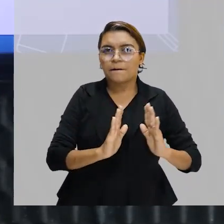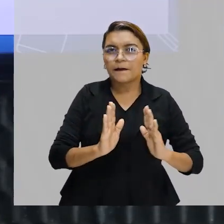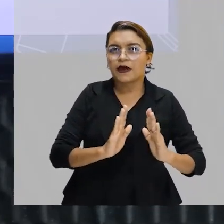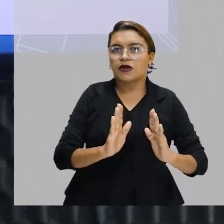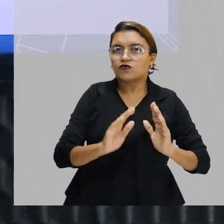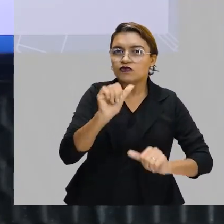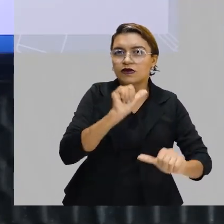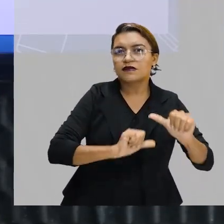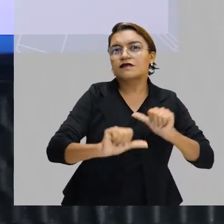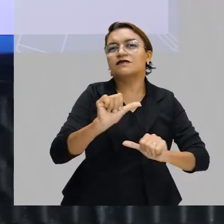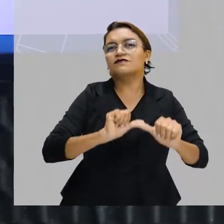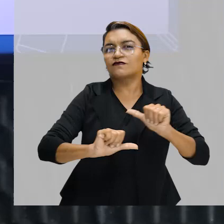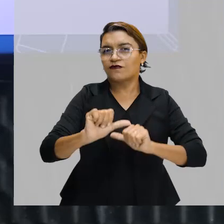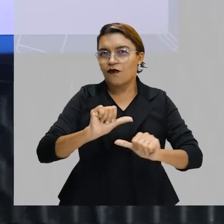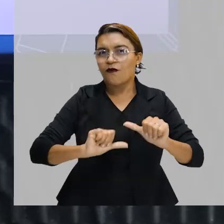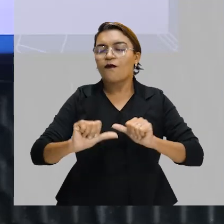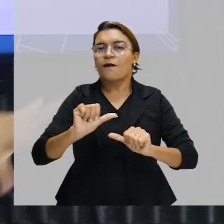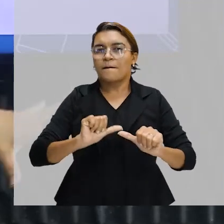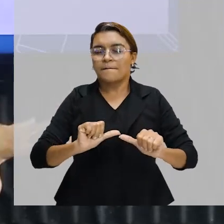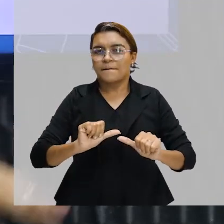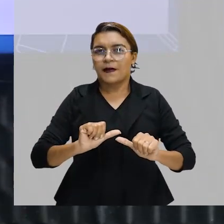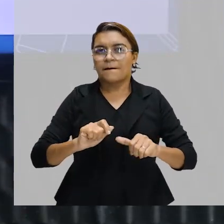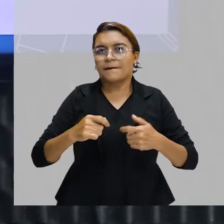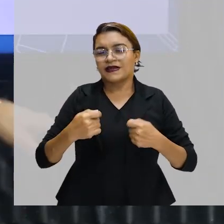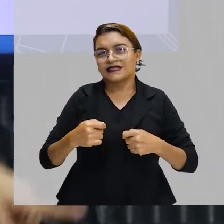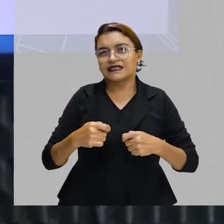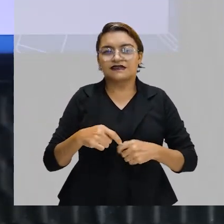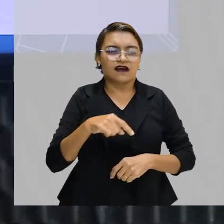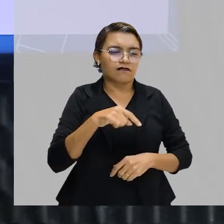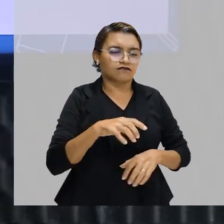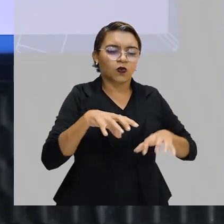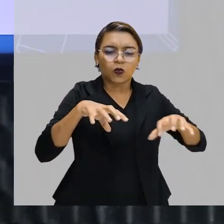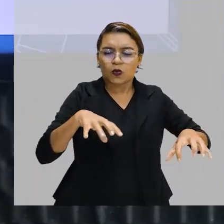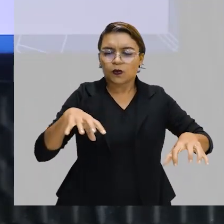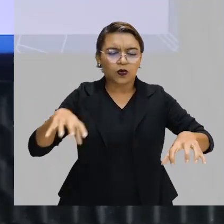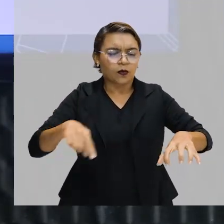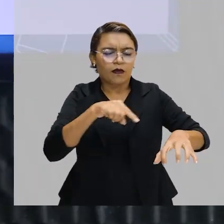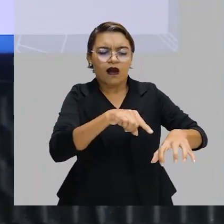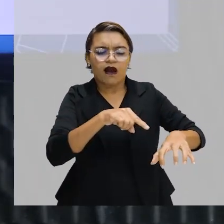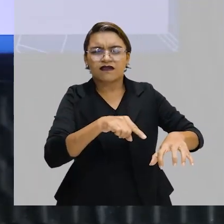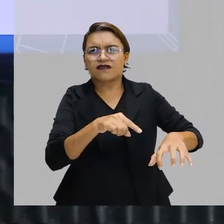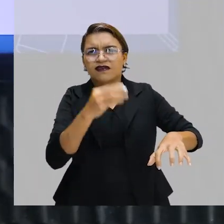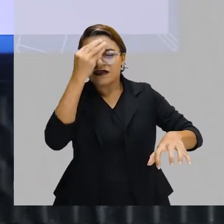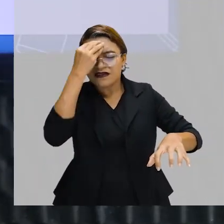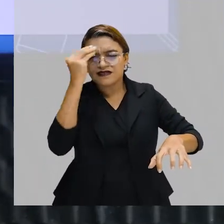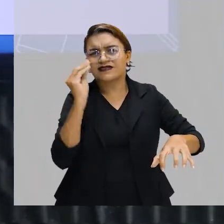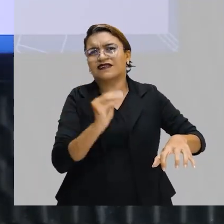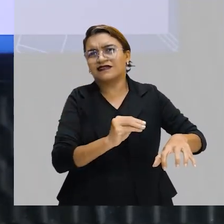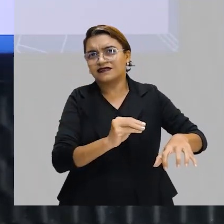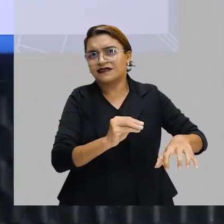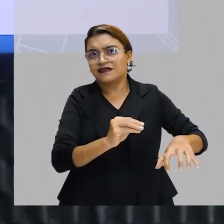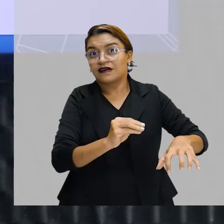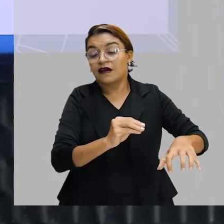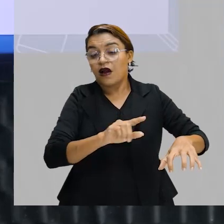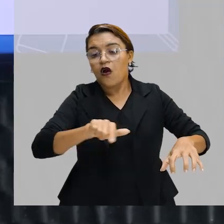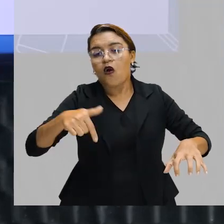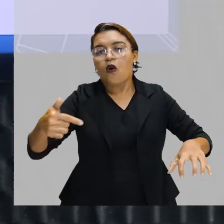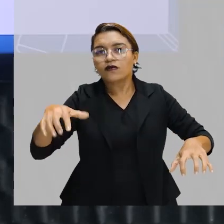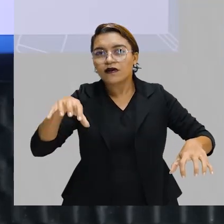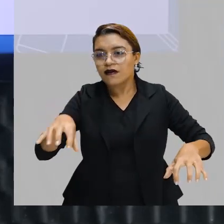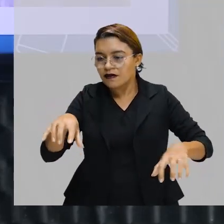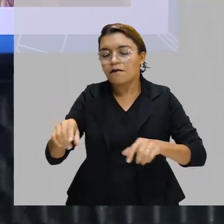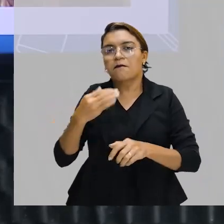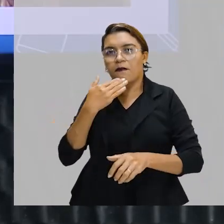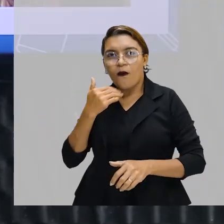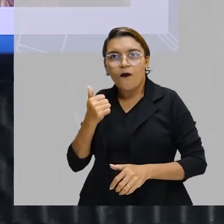quebra tudo e vai fazer de novo, né? Vamos esquecer isso aqui, ó, isso aqui presta, isso aqui não presta, é mais ou menos isso que o modernismo, a proposta moderna traz para